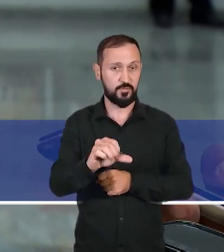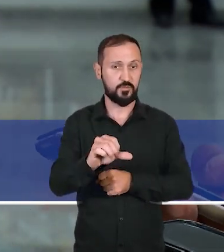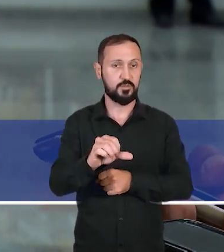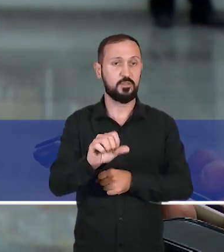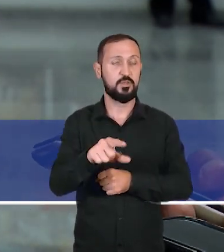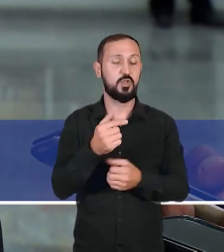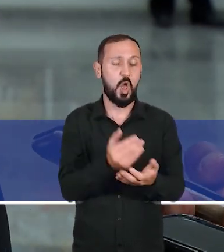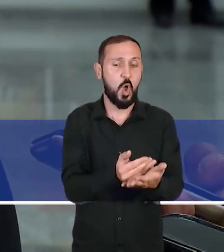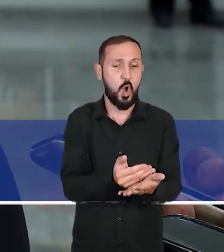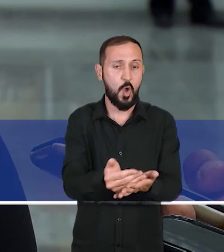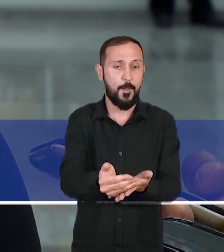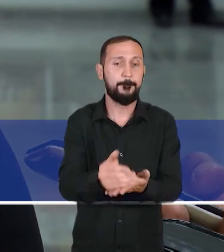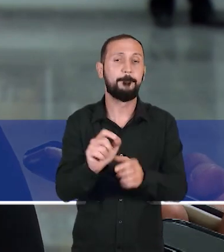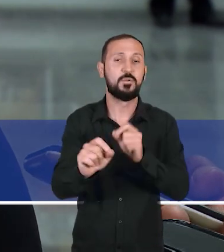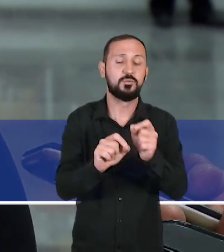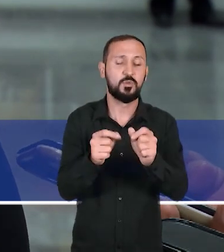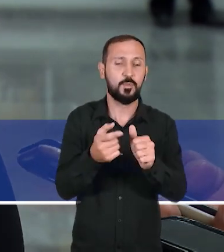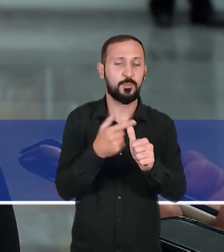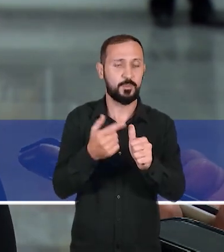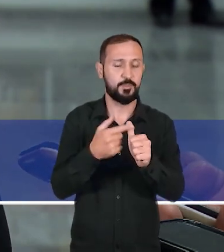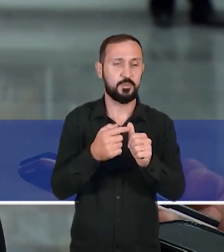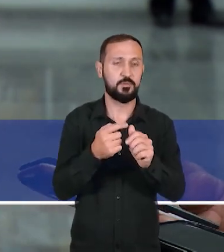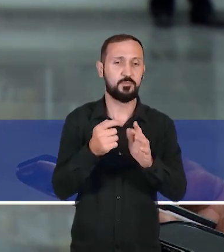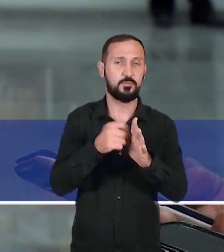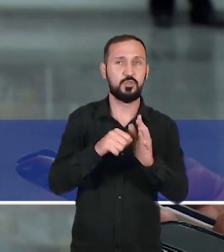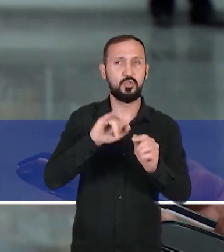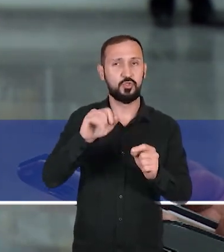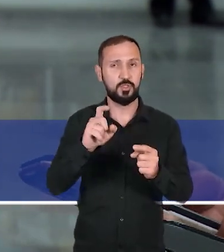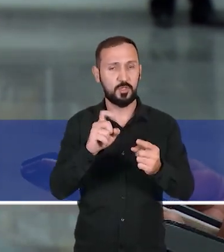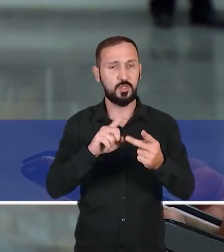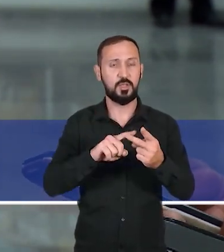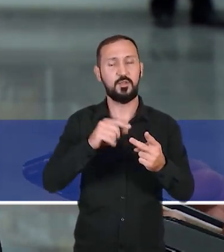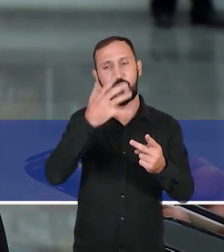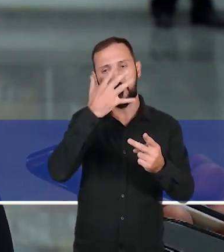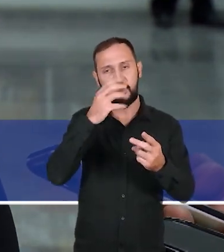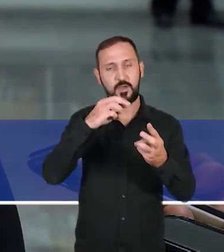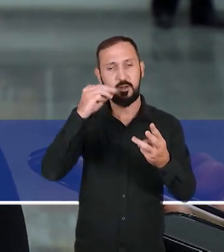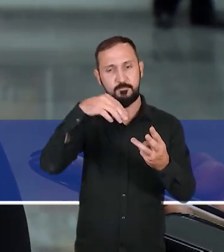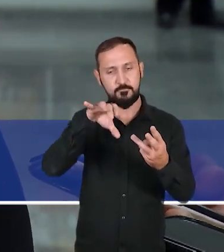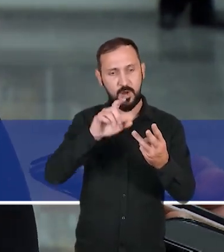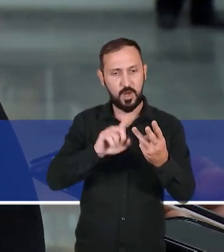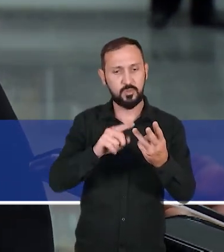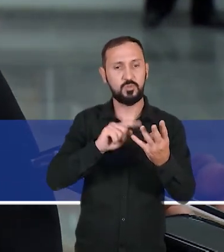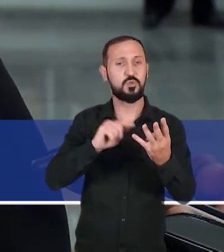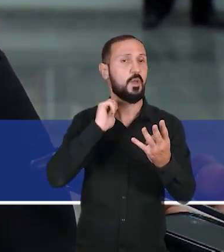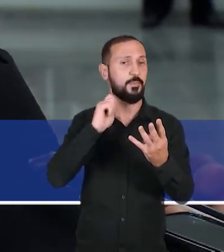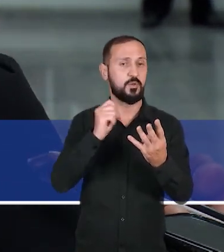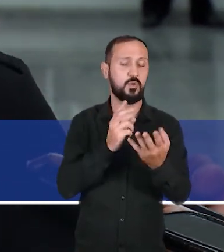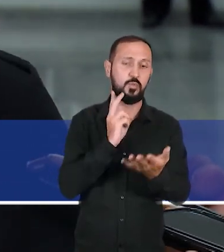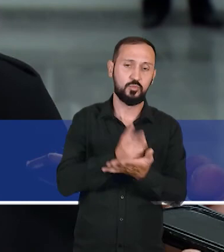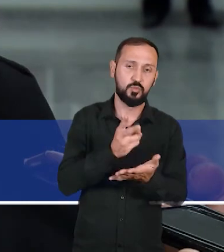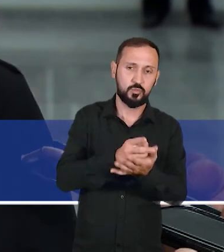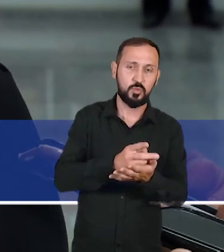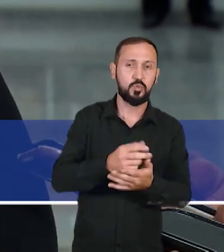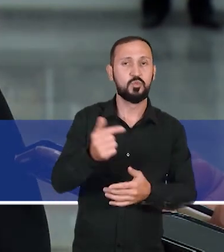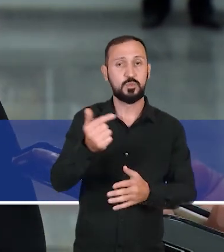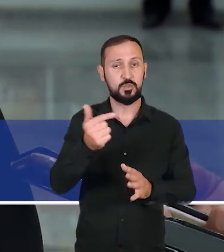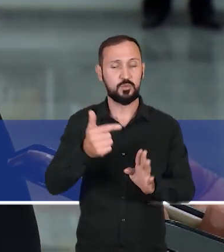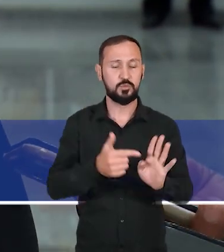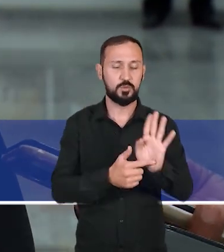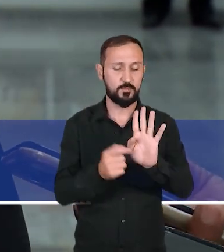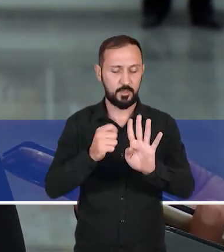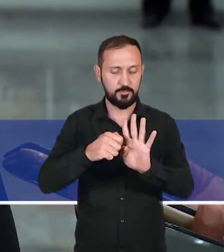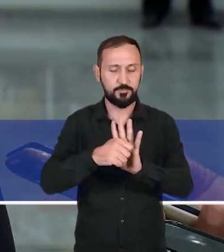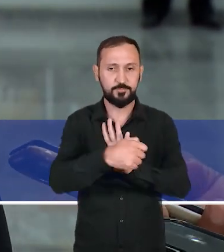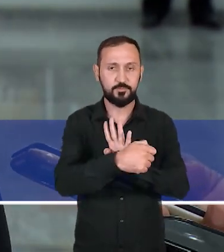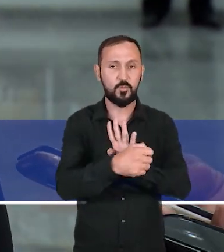2019 e elas foram iniciadas no primeiro quadrimestre, janeiro, fevereiro, março e abril. As ações deram continuidades no segundo